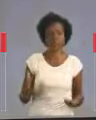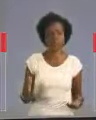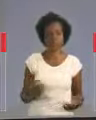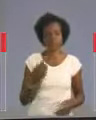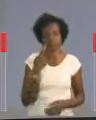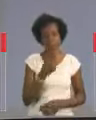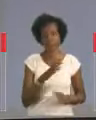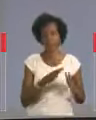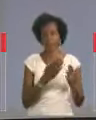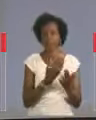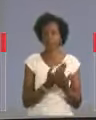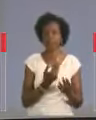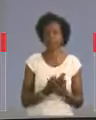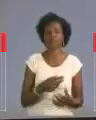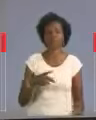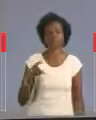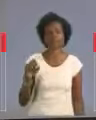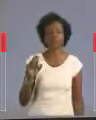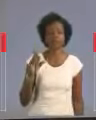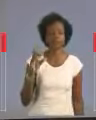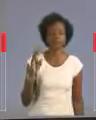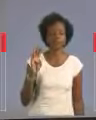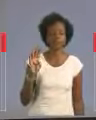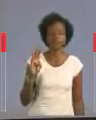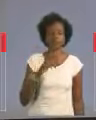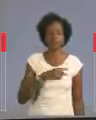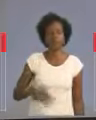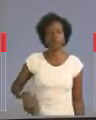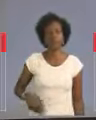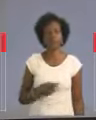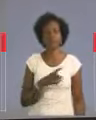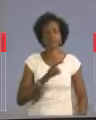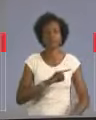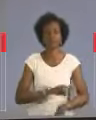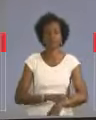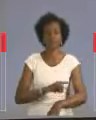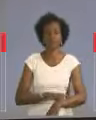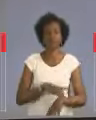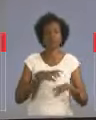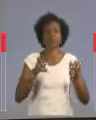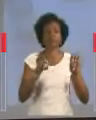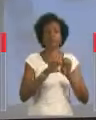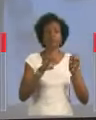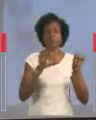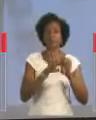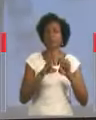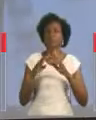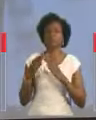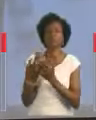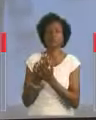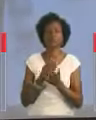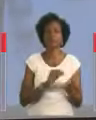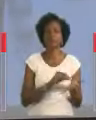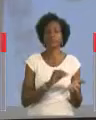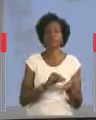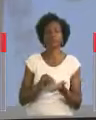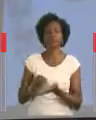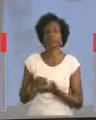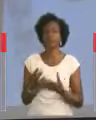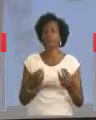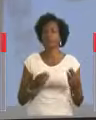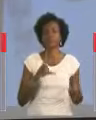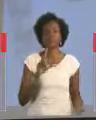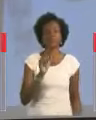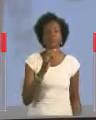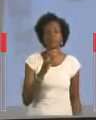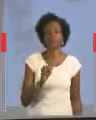presidente Olha só situação dos banheiros da estrutura física dessa escola vi